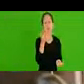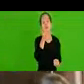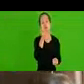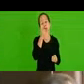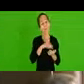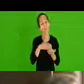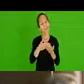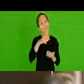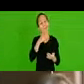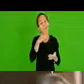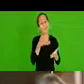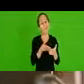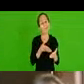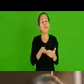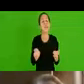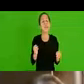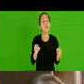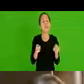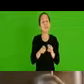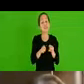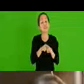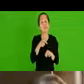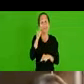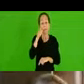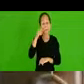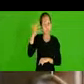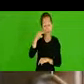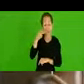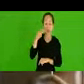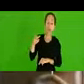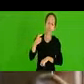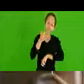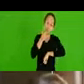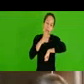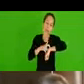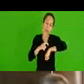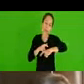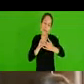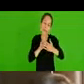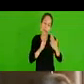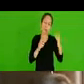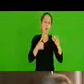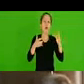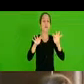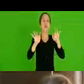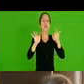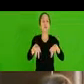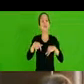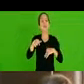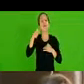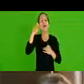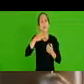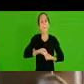mexer, mas eu queria terminar com um poema de Drummond e eu peço